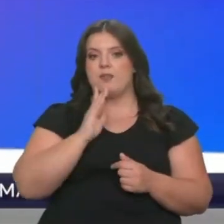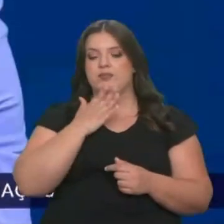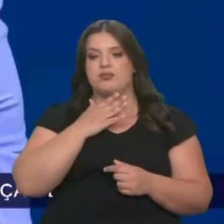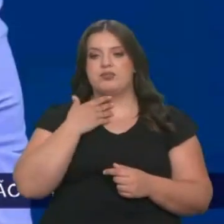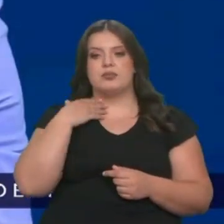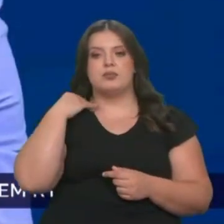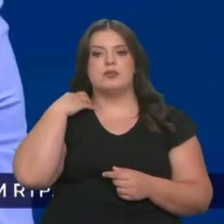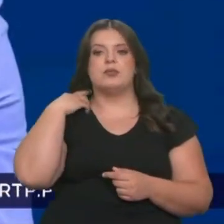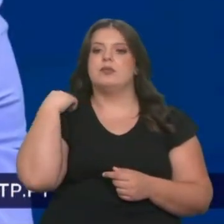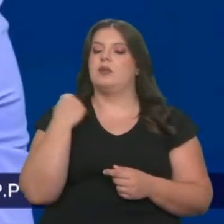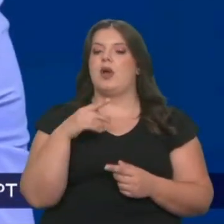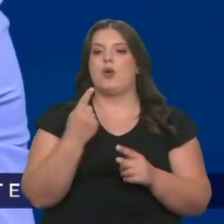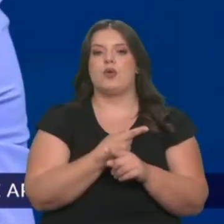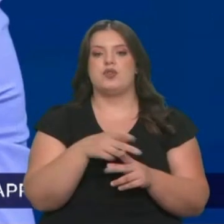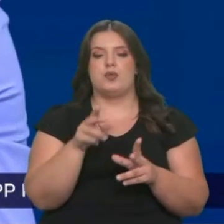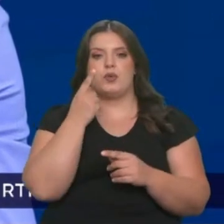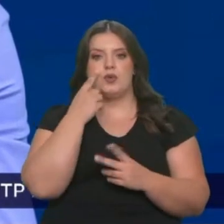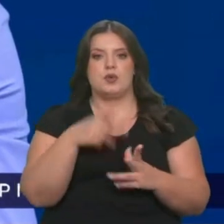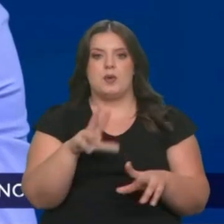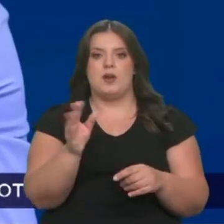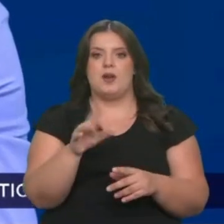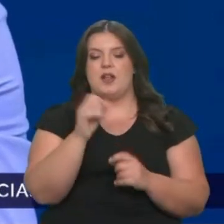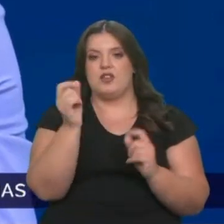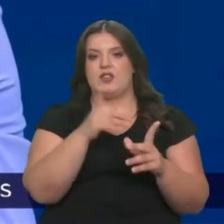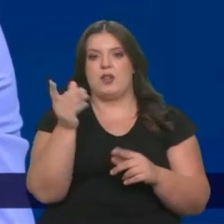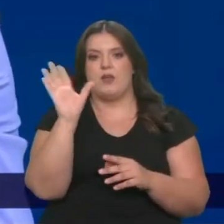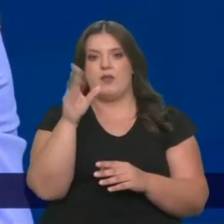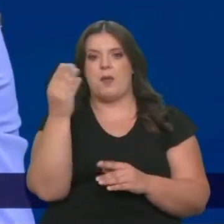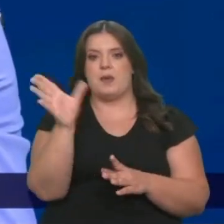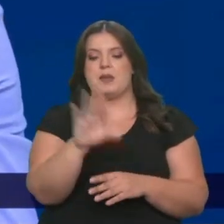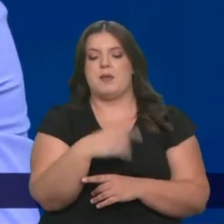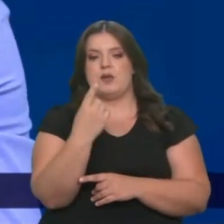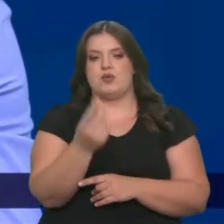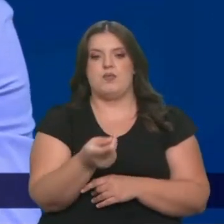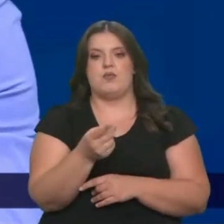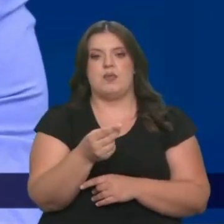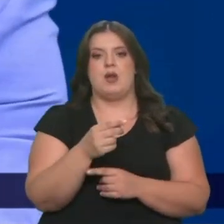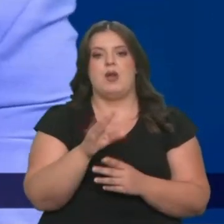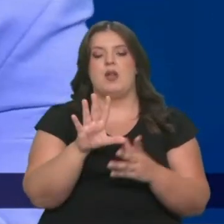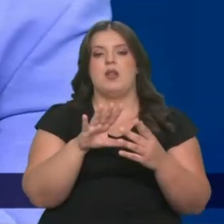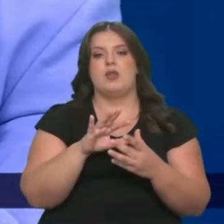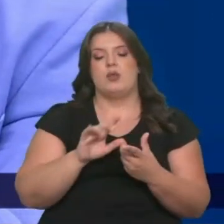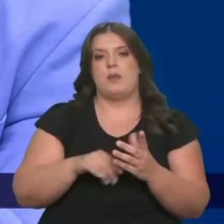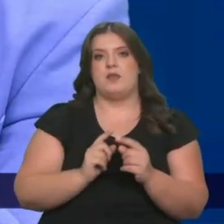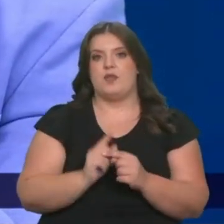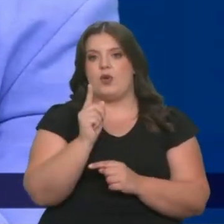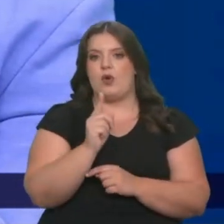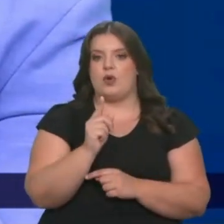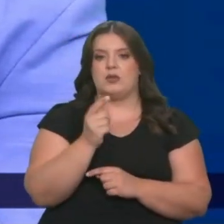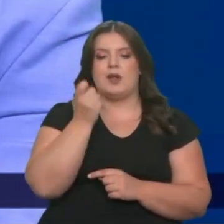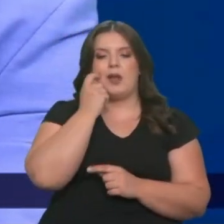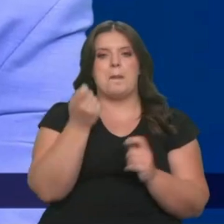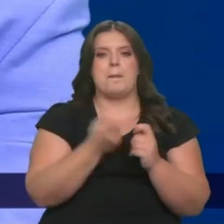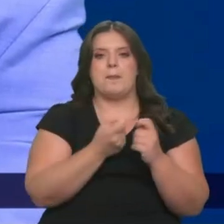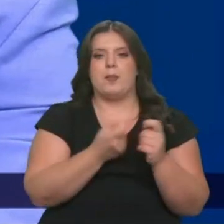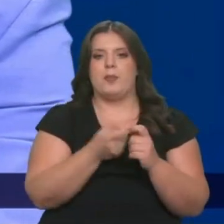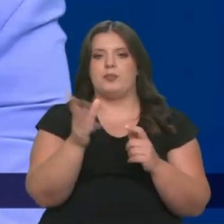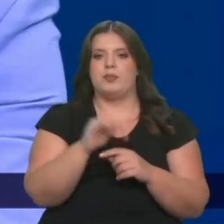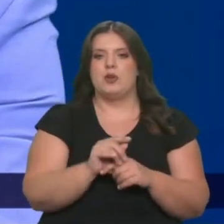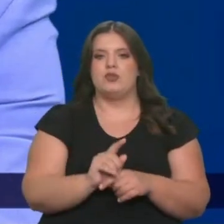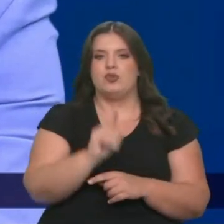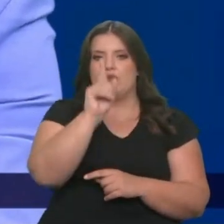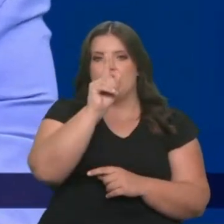Há sempre coisas para descobrir. É claramente a estrela mais famosa, uma das mais famosas do hemisfério norte. É aquela que está mais próxima do